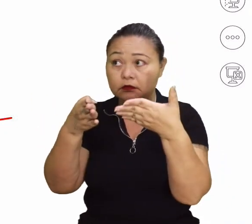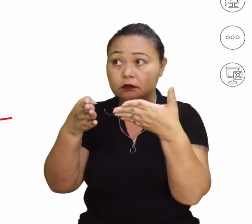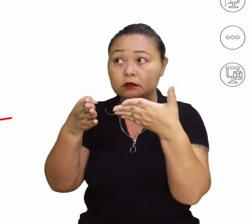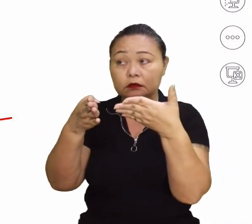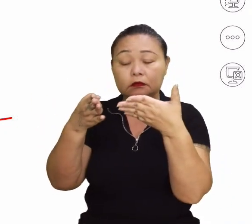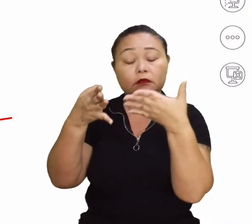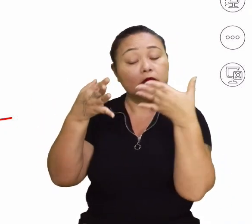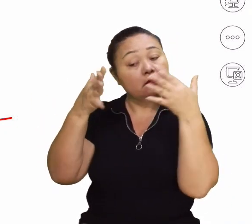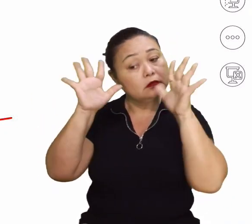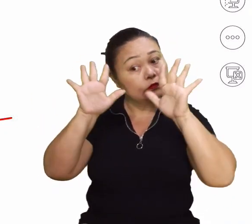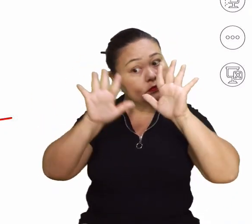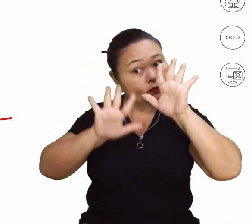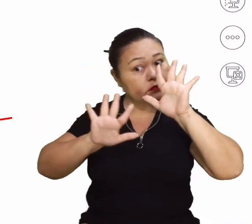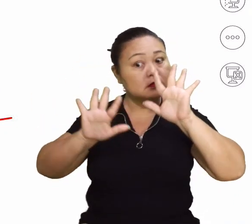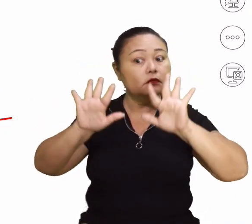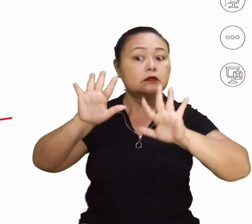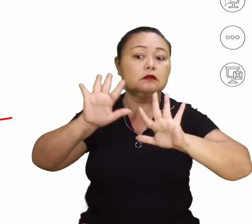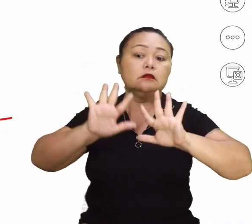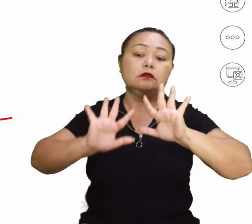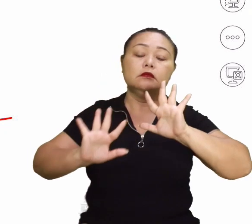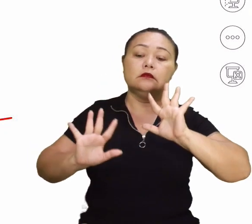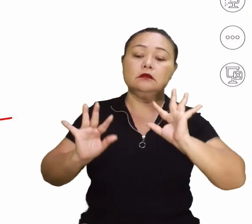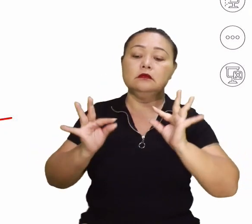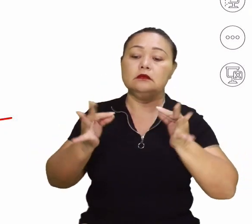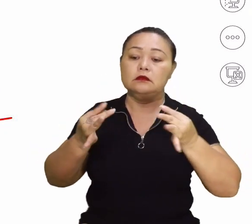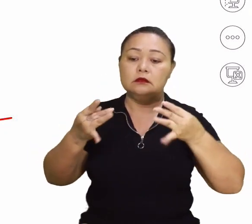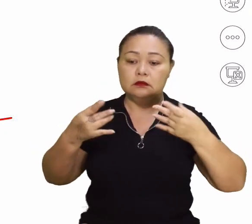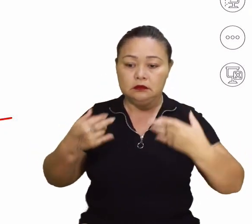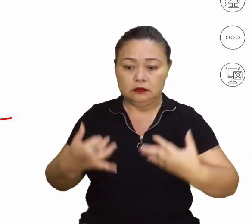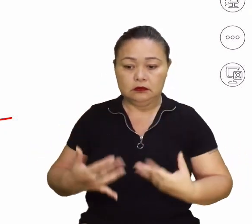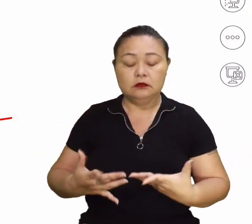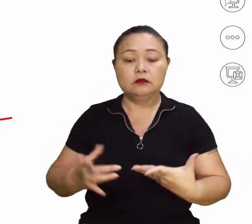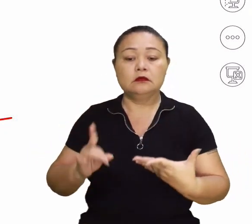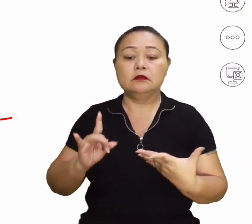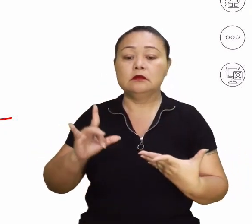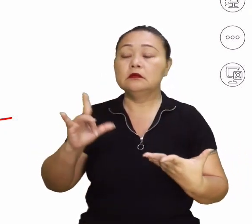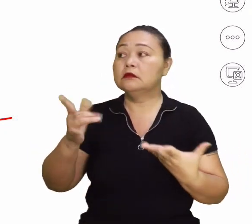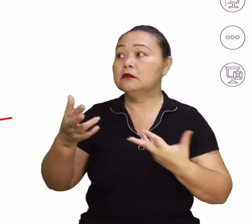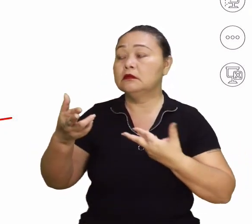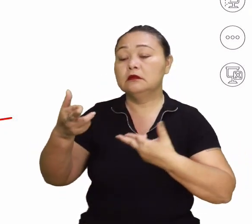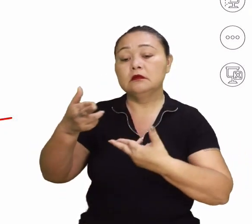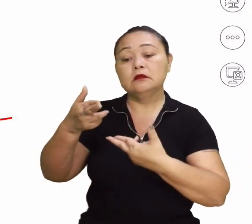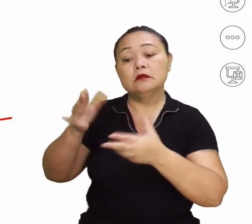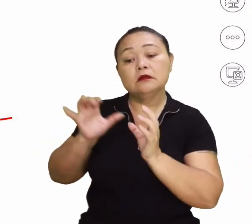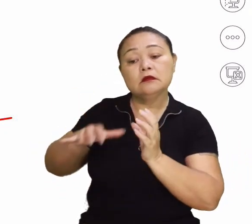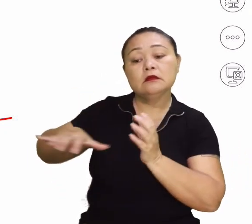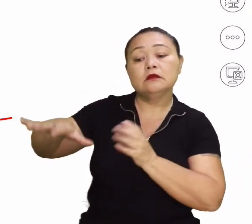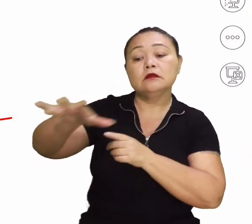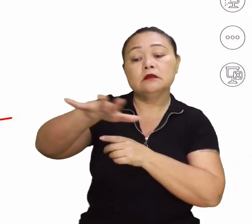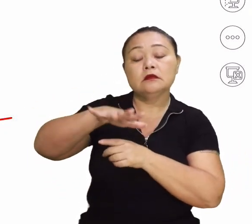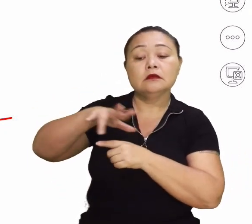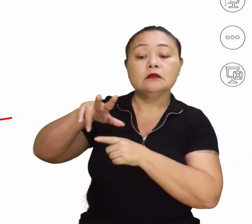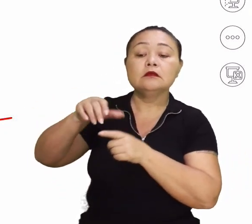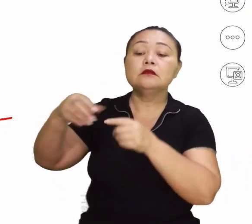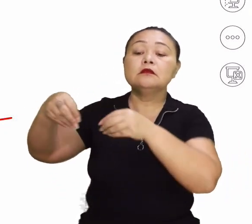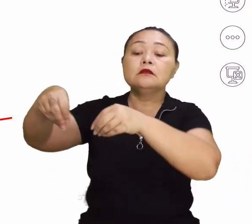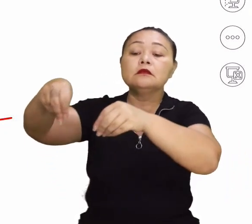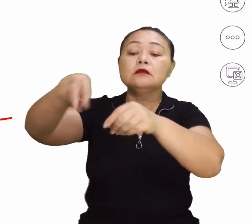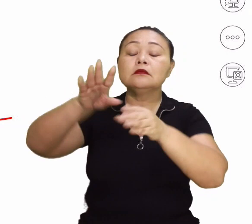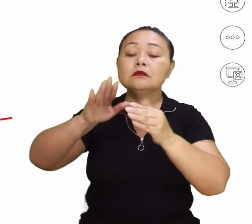pouco delicado, ok? Porque envolve uma área preservada, uma